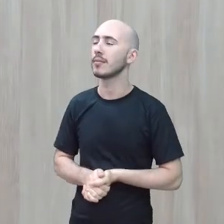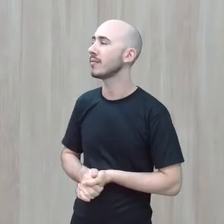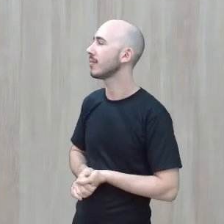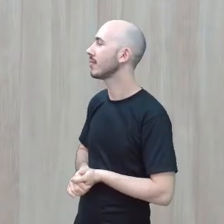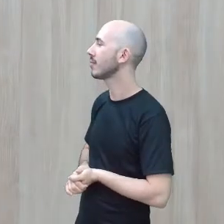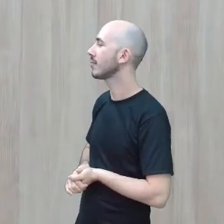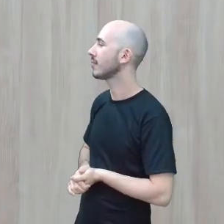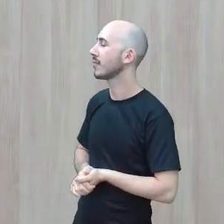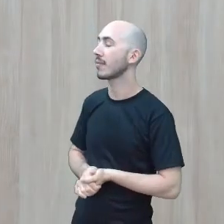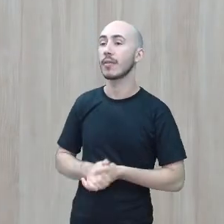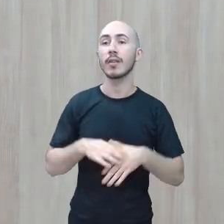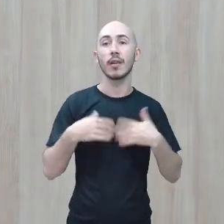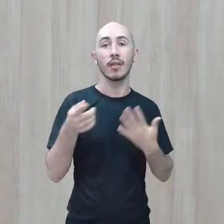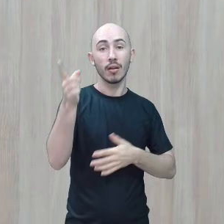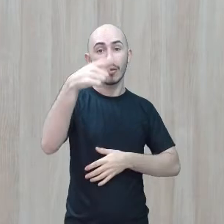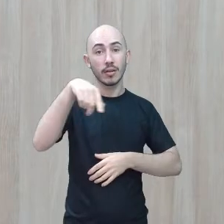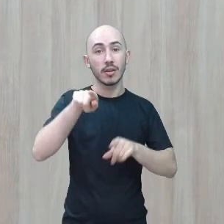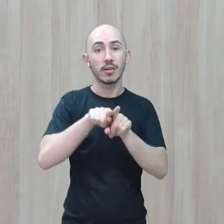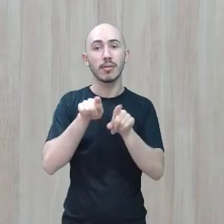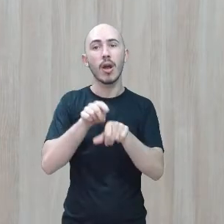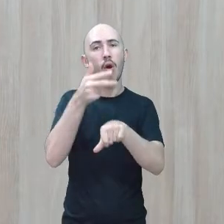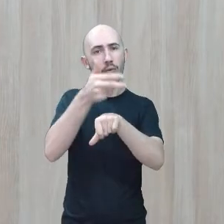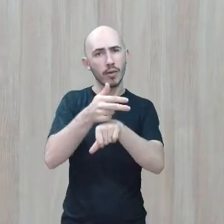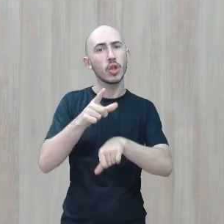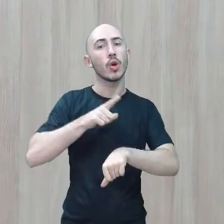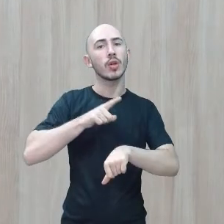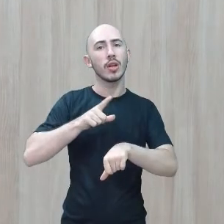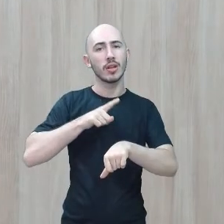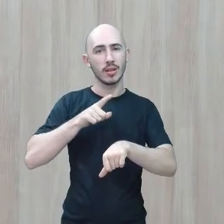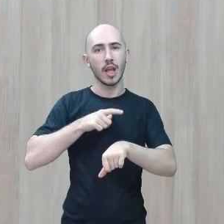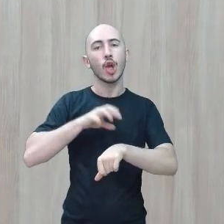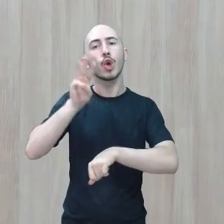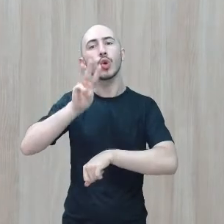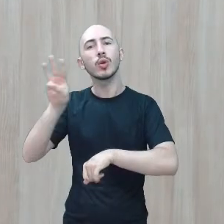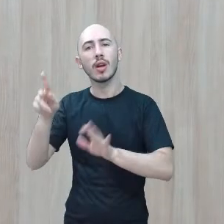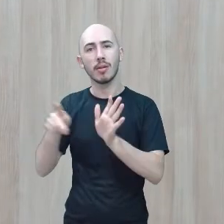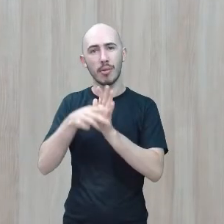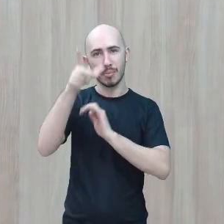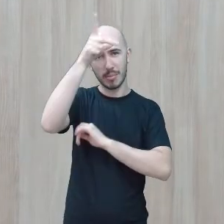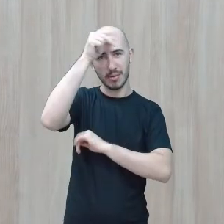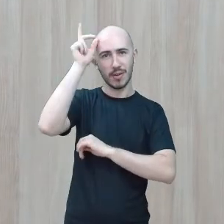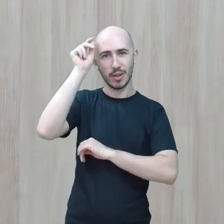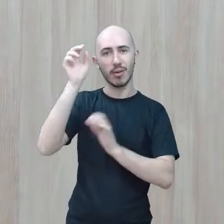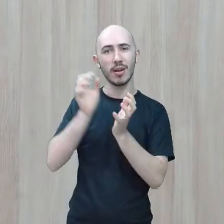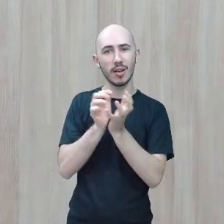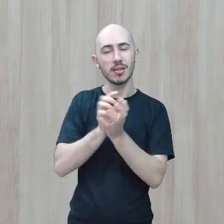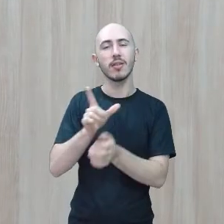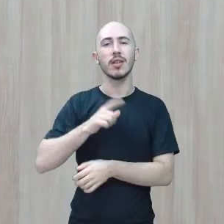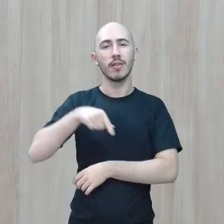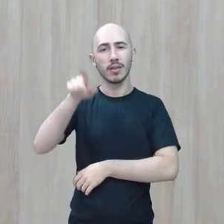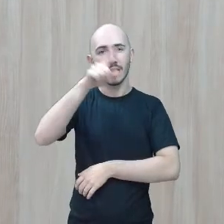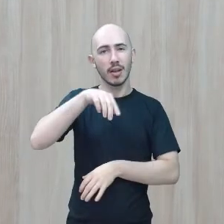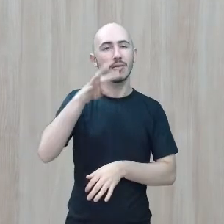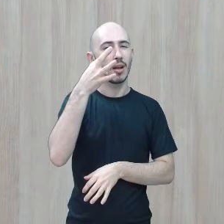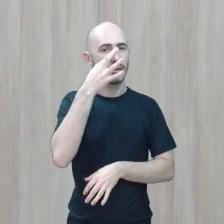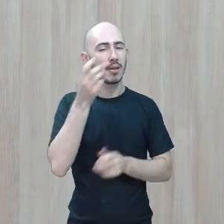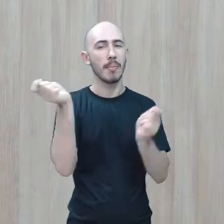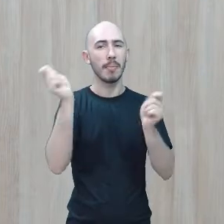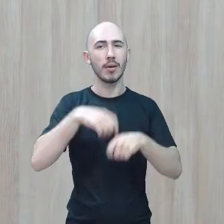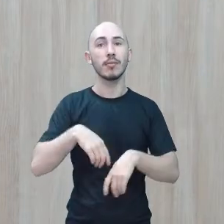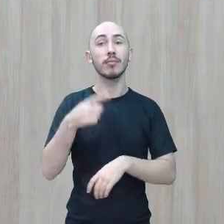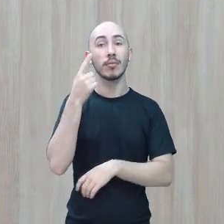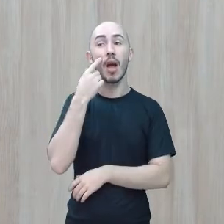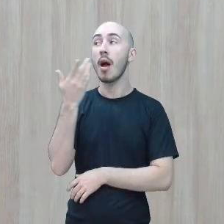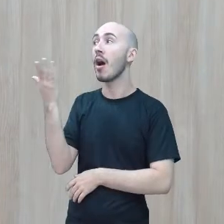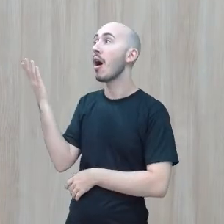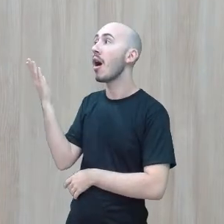E aí vocês também, esse vídeo tem como acessar lá no site da Prefeitura, né? Vocês podem visualizá-lo. E aqui eu